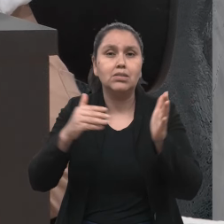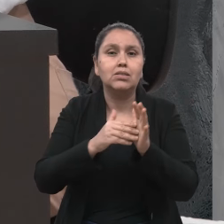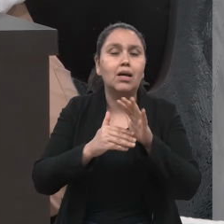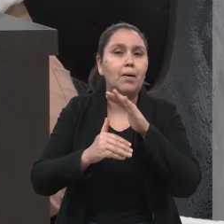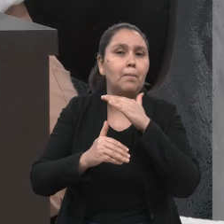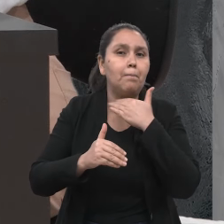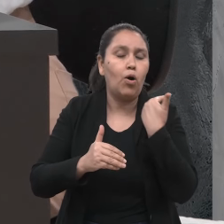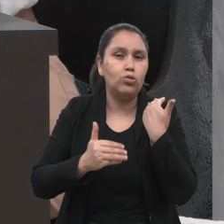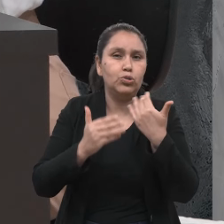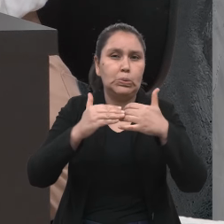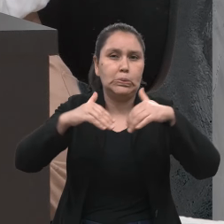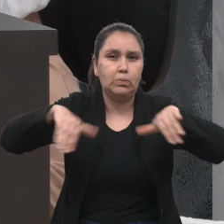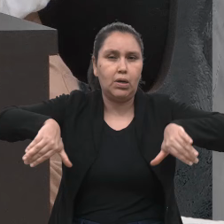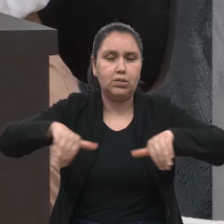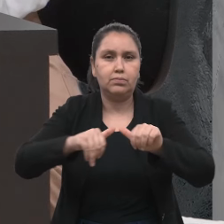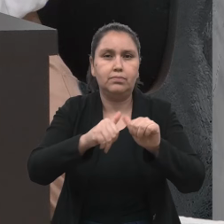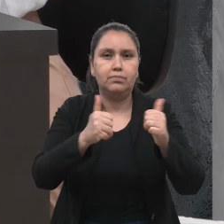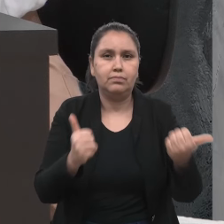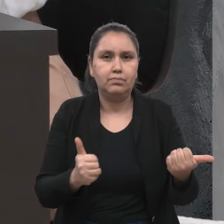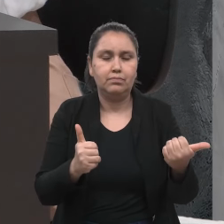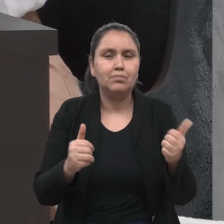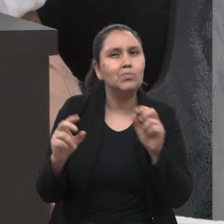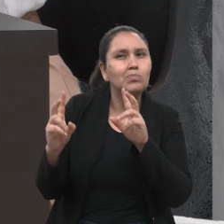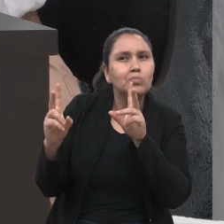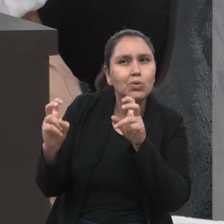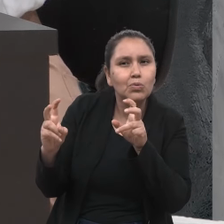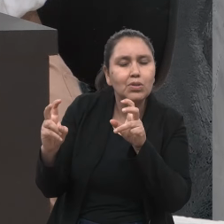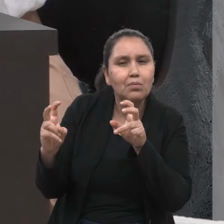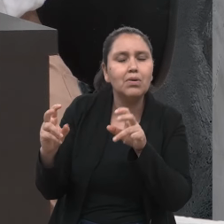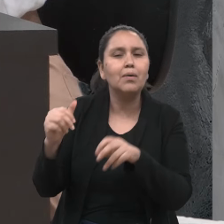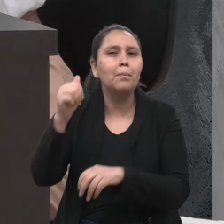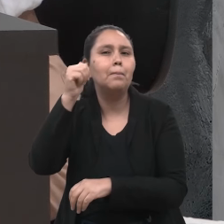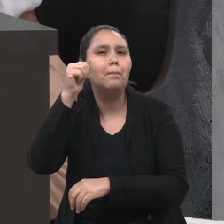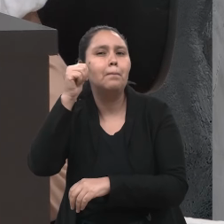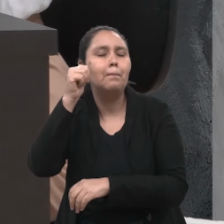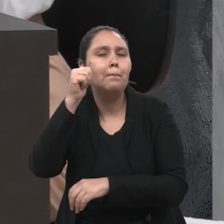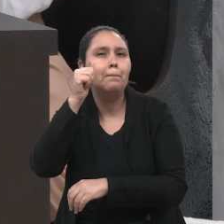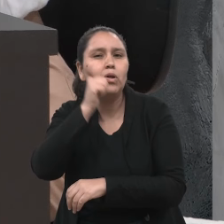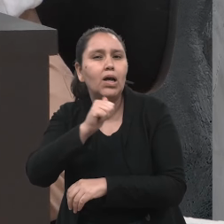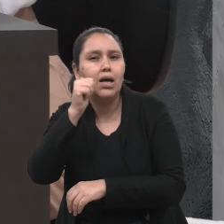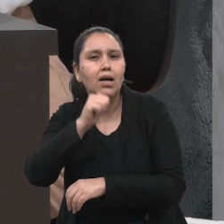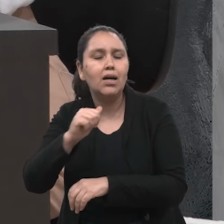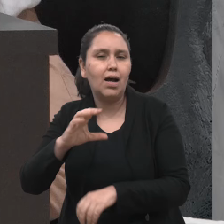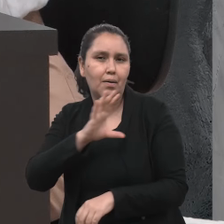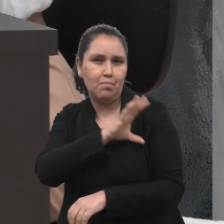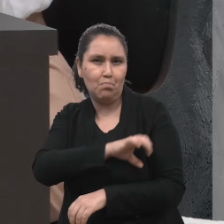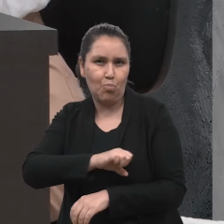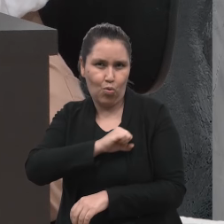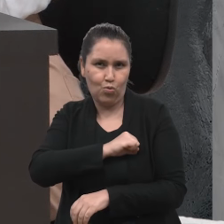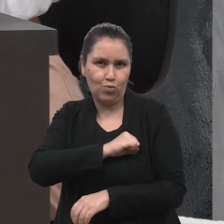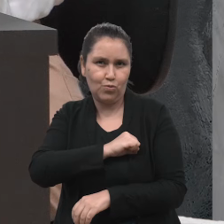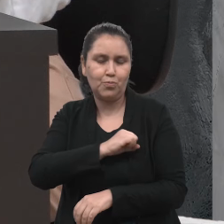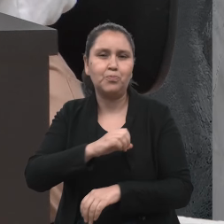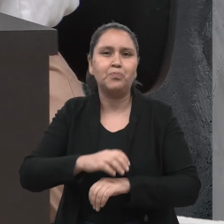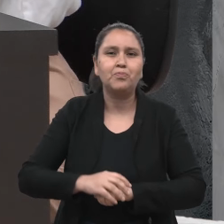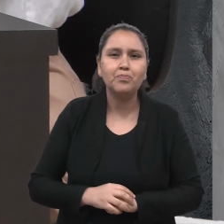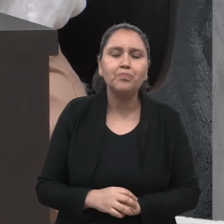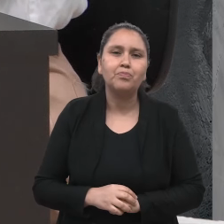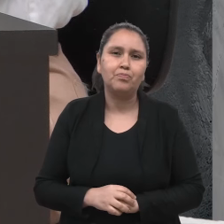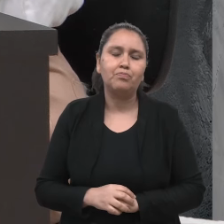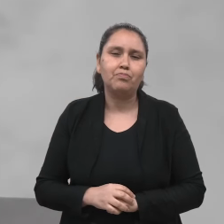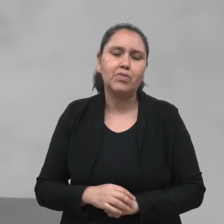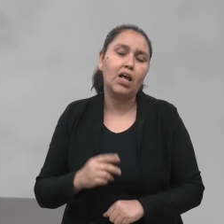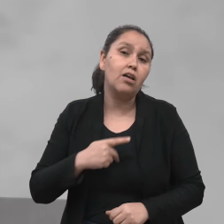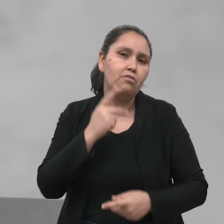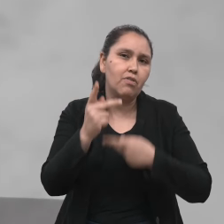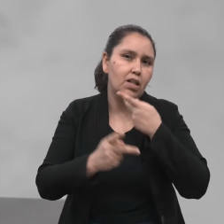separe" por uma frase que toda mulher deveria ouvir sobre o amor, o que você diria? Acho que de uma forma bem poética,